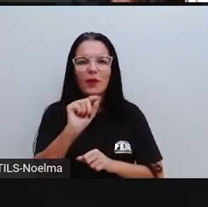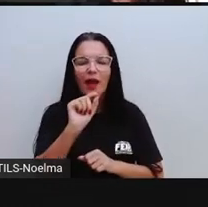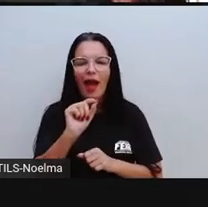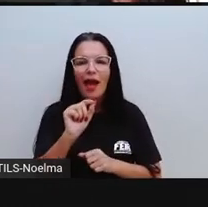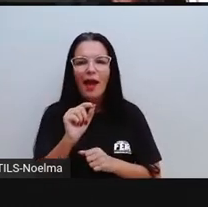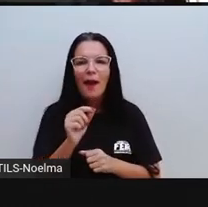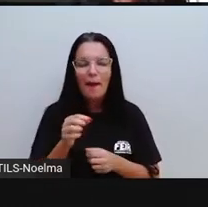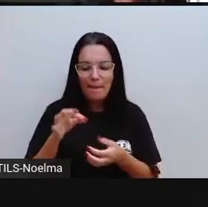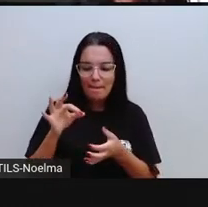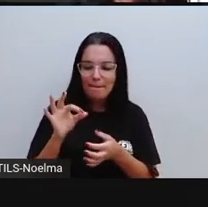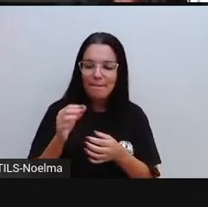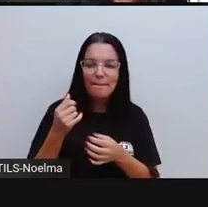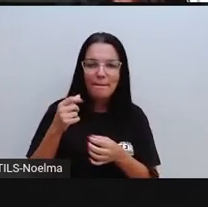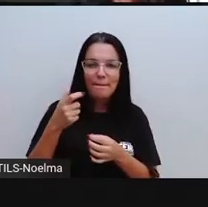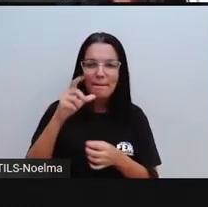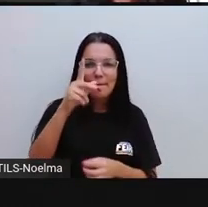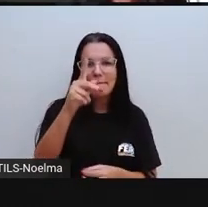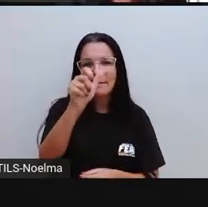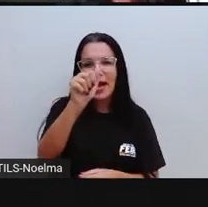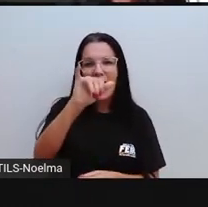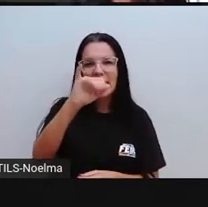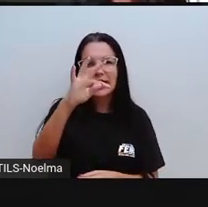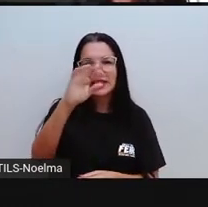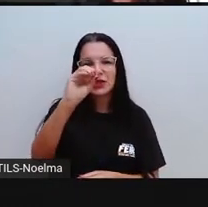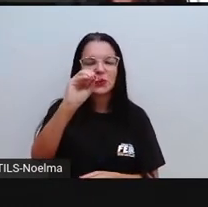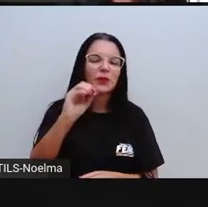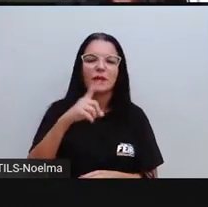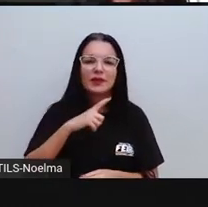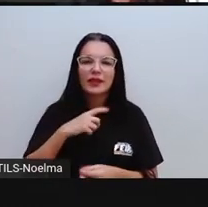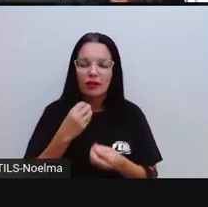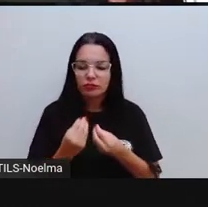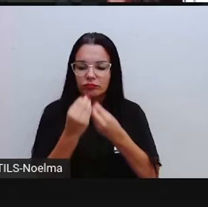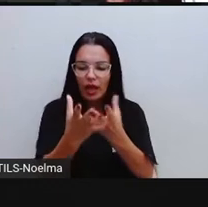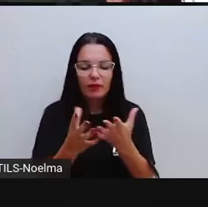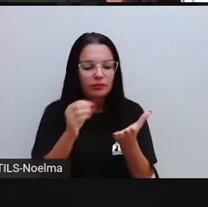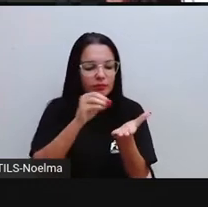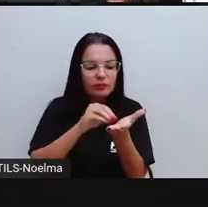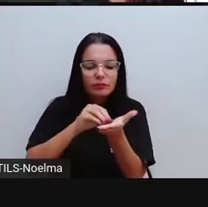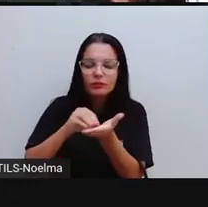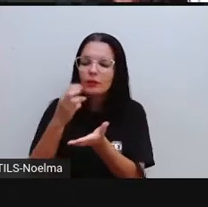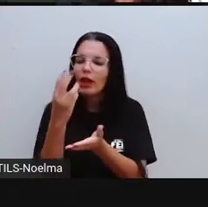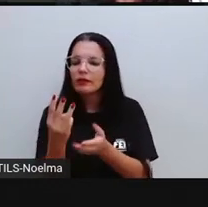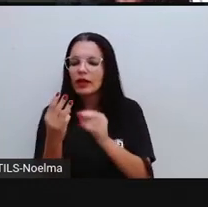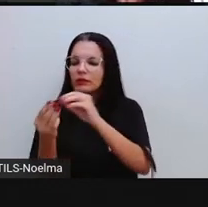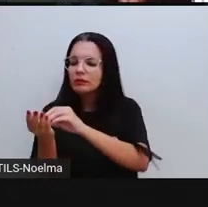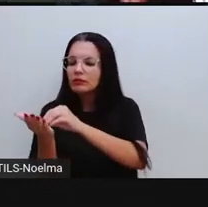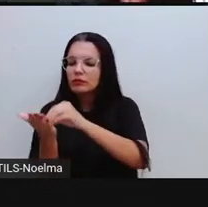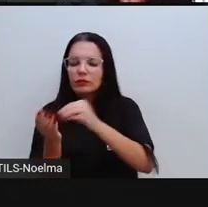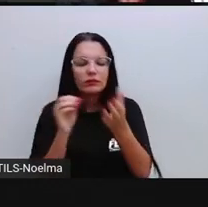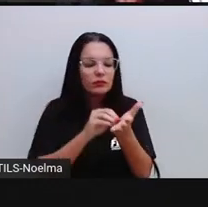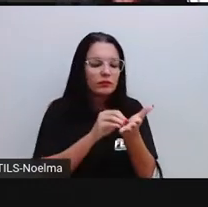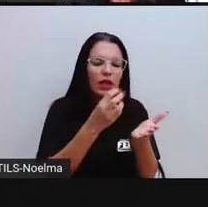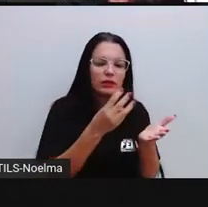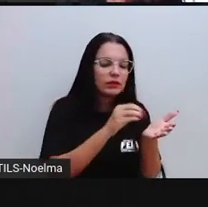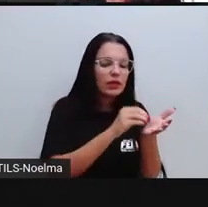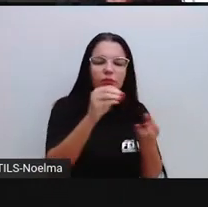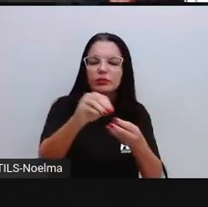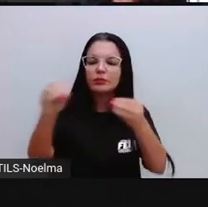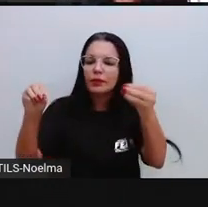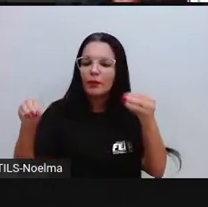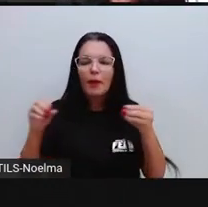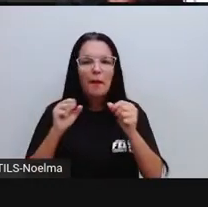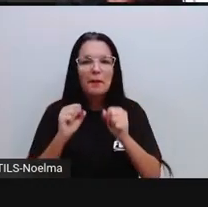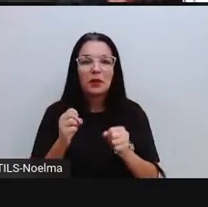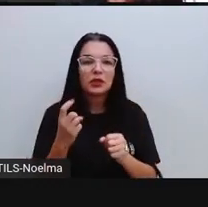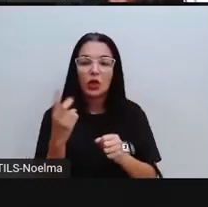É a mesma coisa, né? Se dão aí uma certa quantidade de palitinho para cada pessoa e aí pode ser feito em dupla,